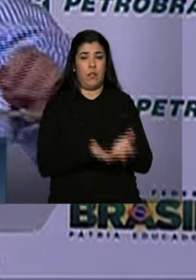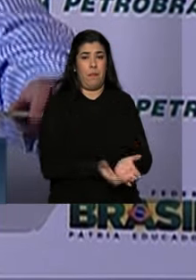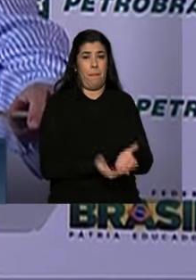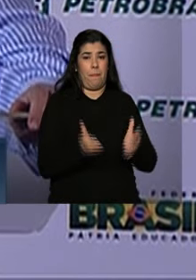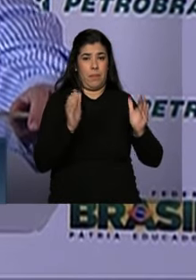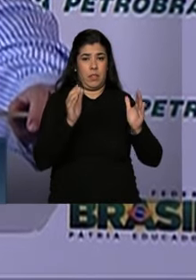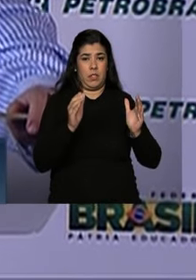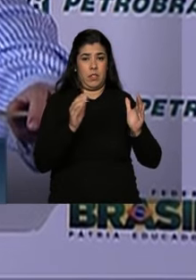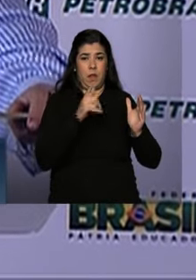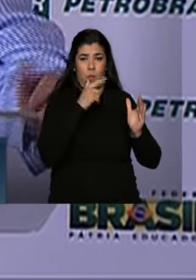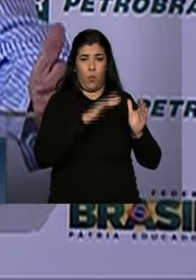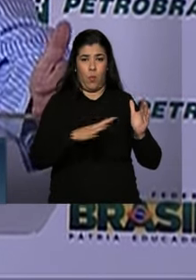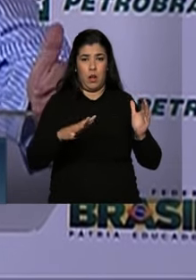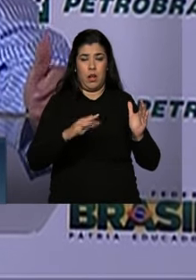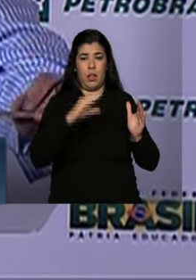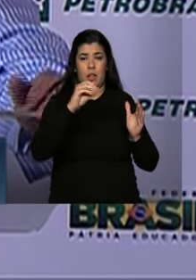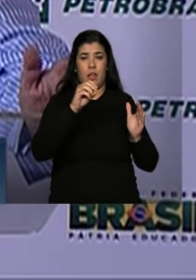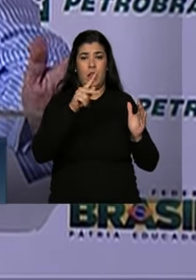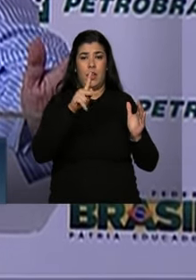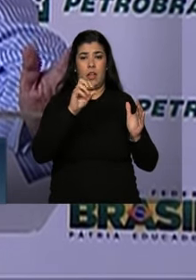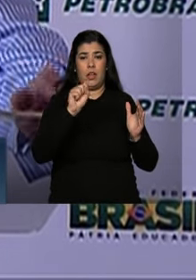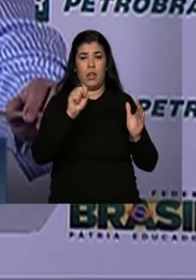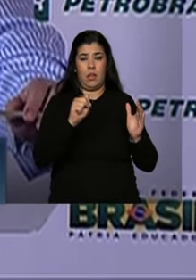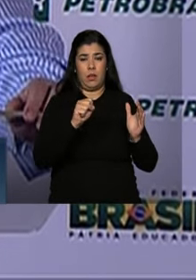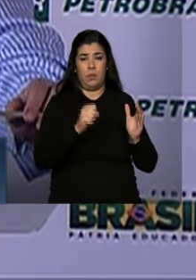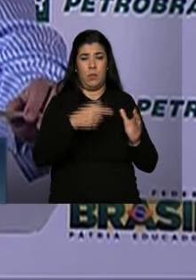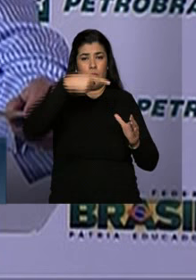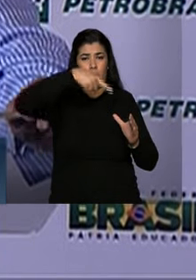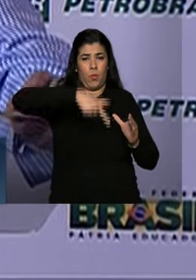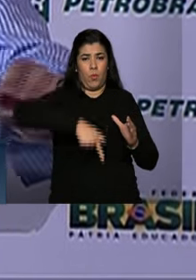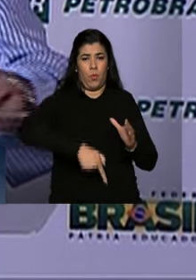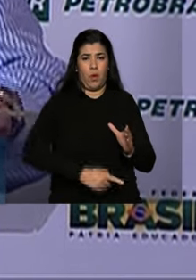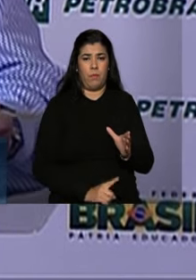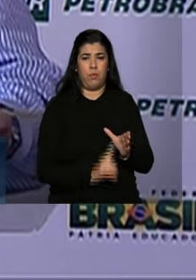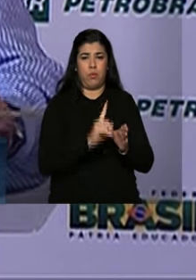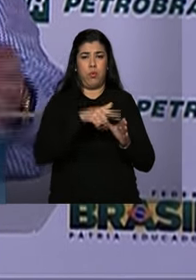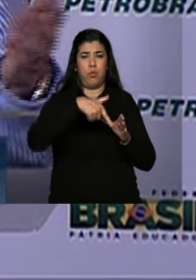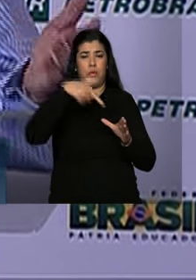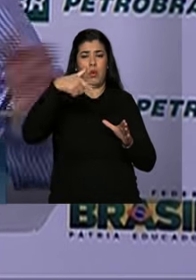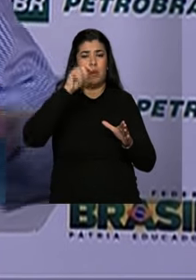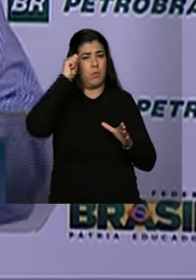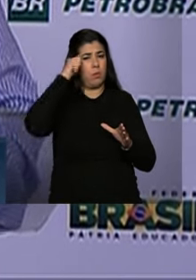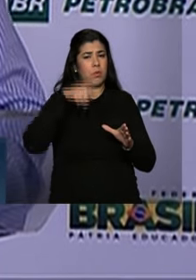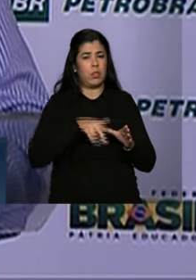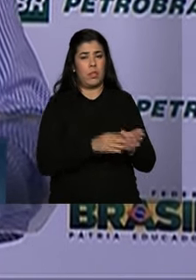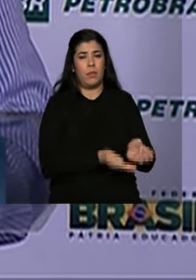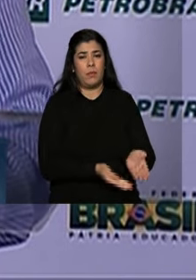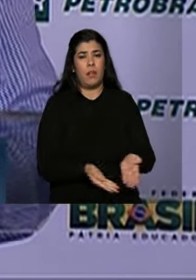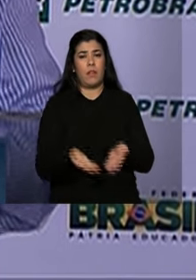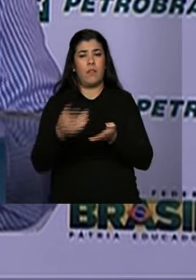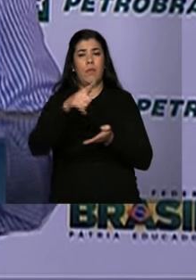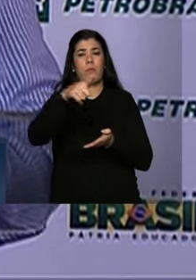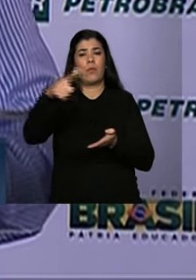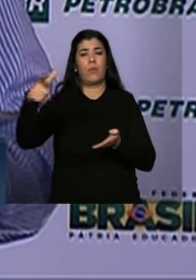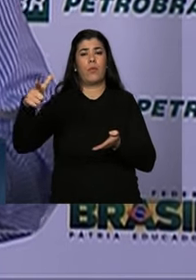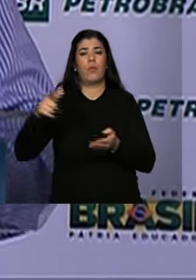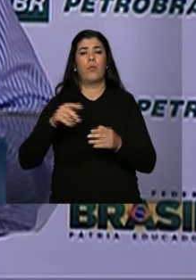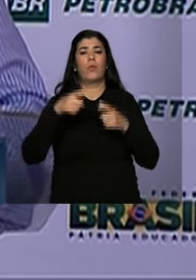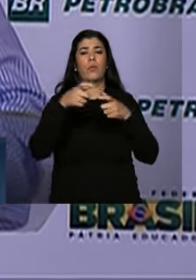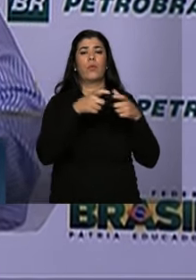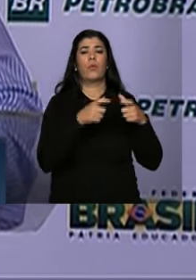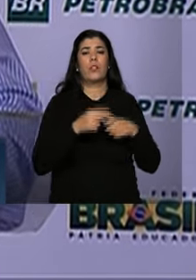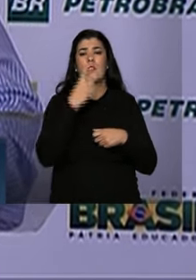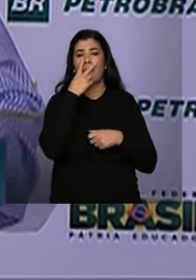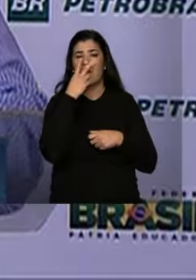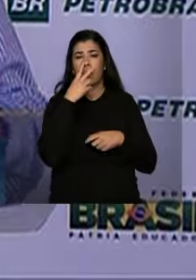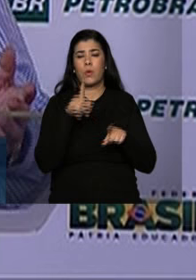Campos para descarregar em Vitória, São Sebastião, São Francisco do Sul. Mas também teremos outras opções, até para